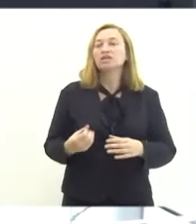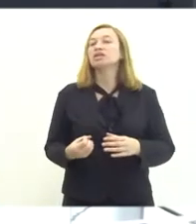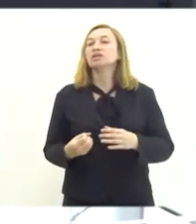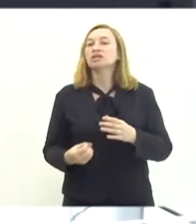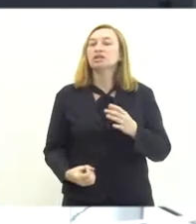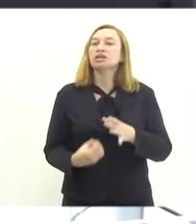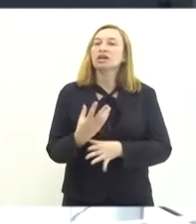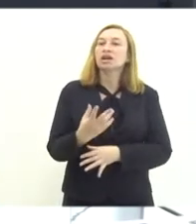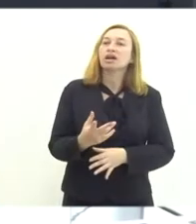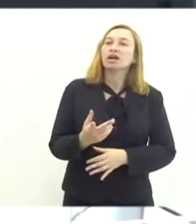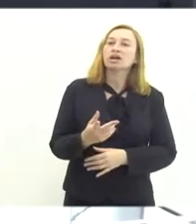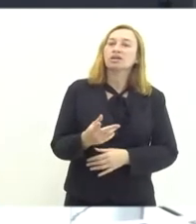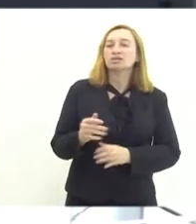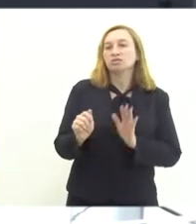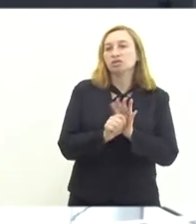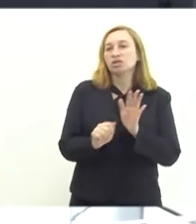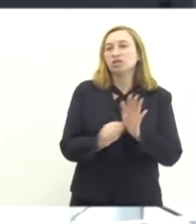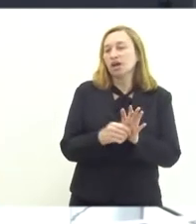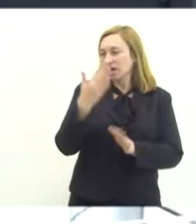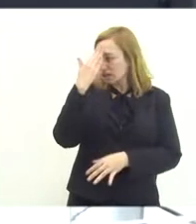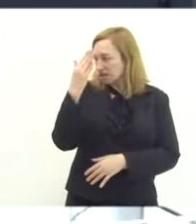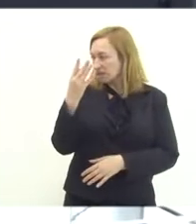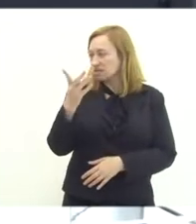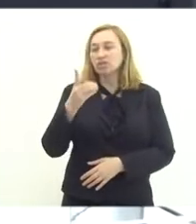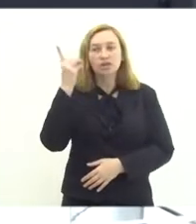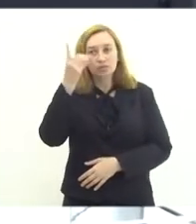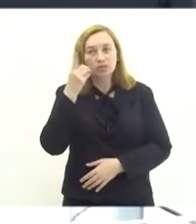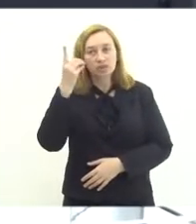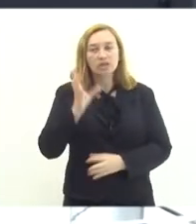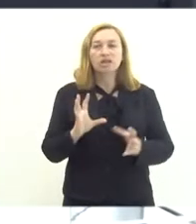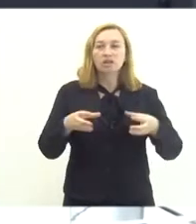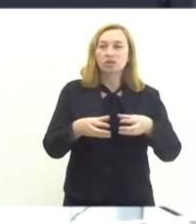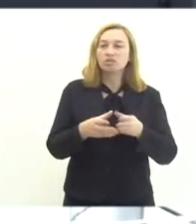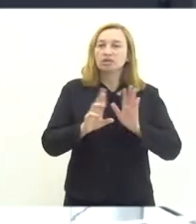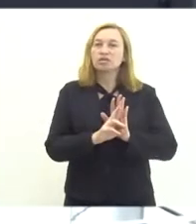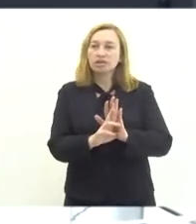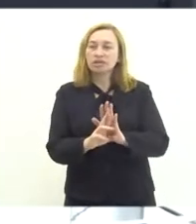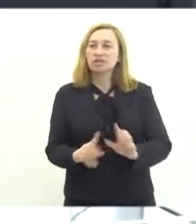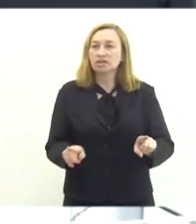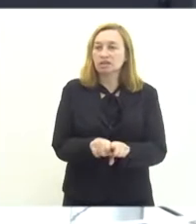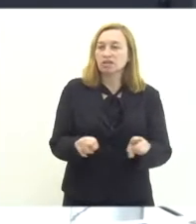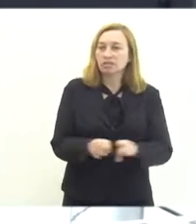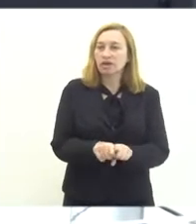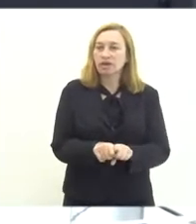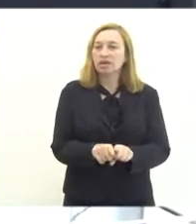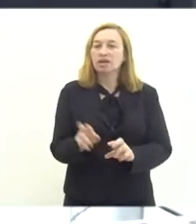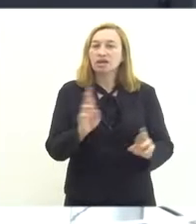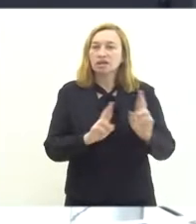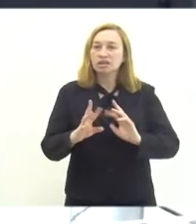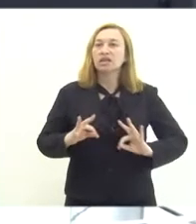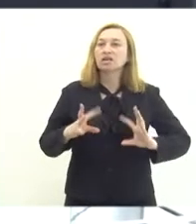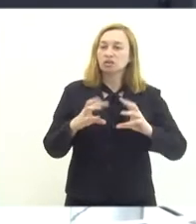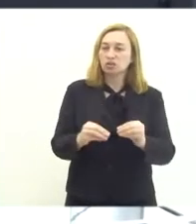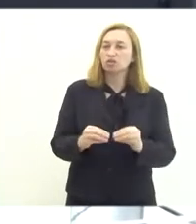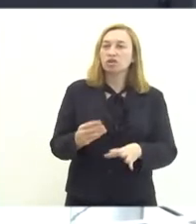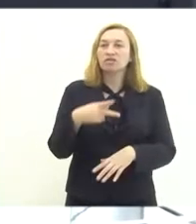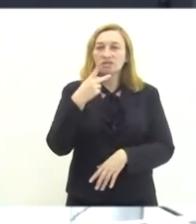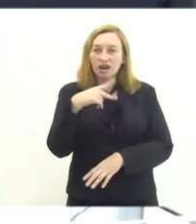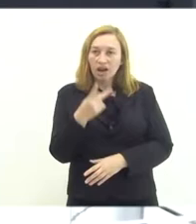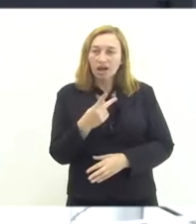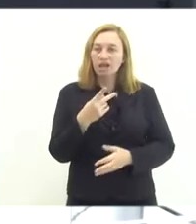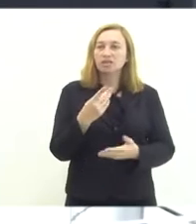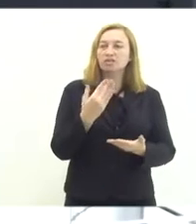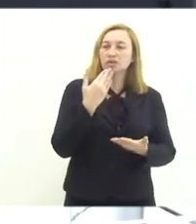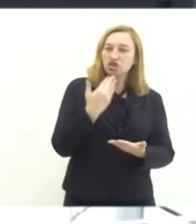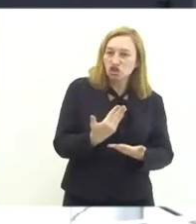agradeço a participação intensa o estado e da comissão representante também com respeito para tudo que a gente tem solicitado